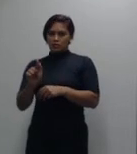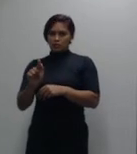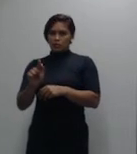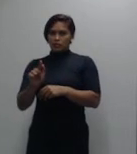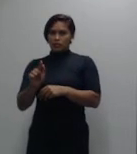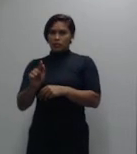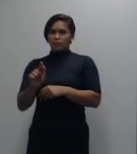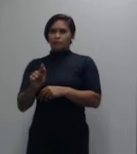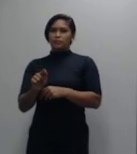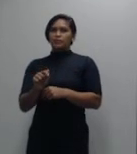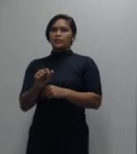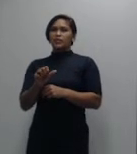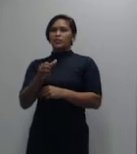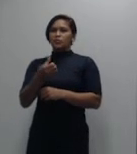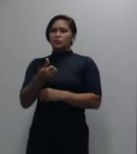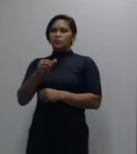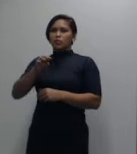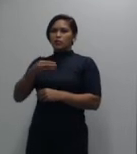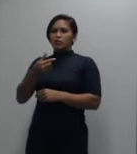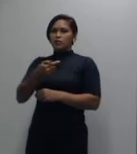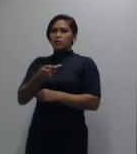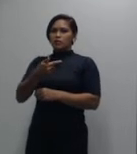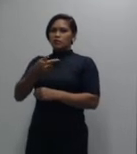RS que o milhão